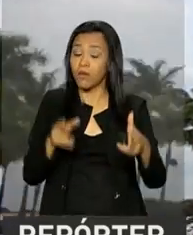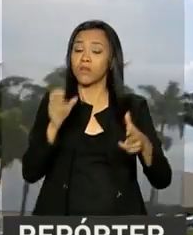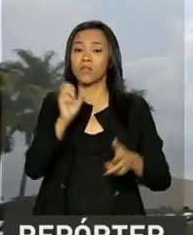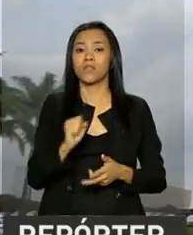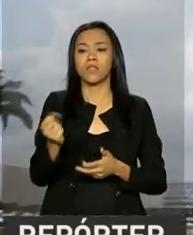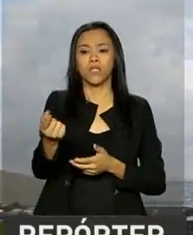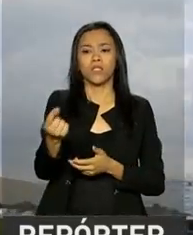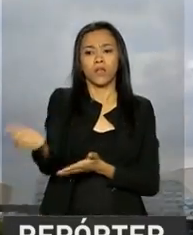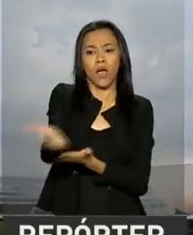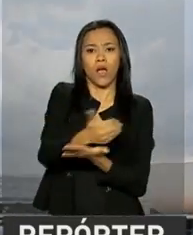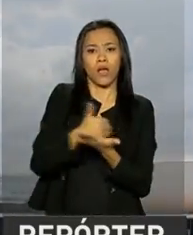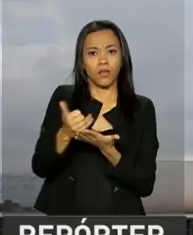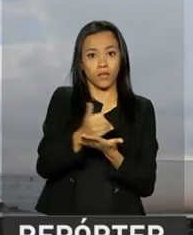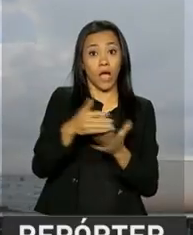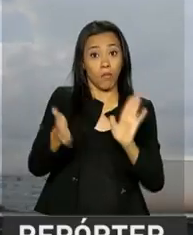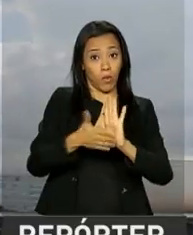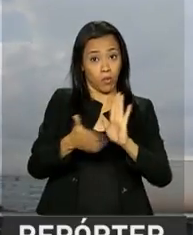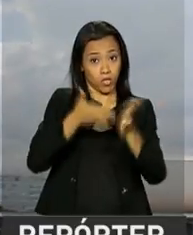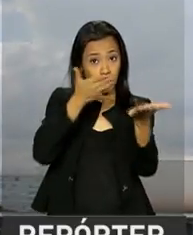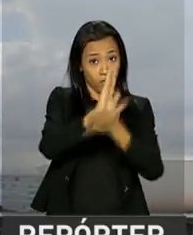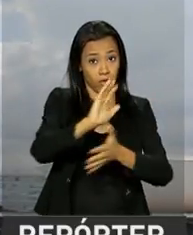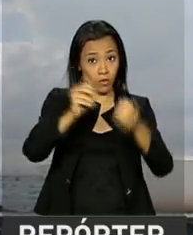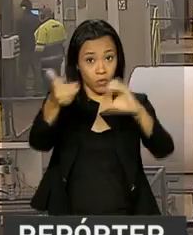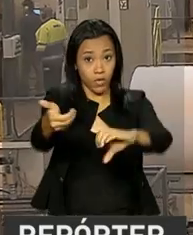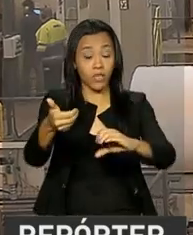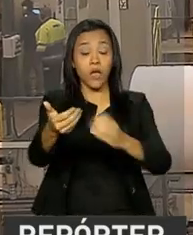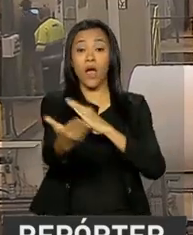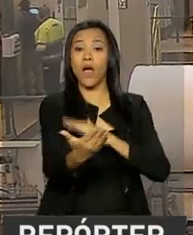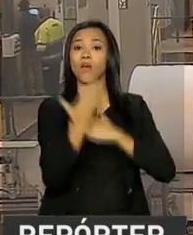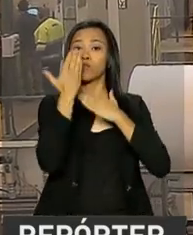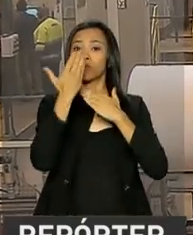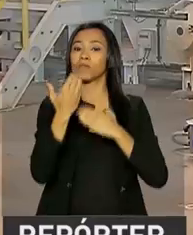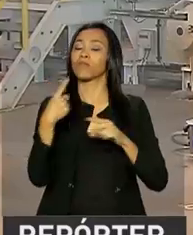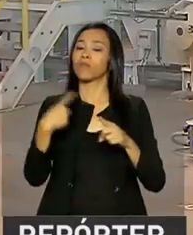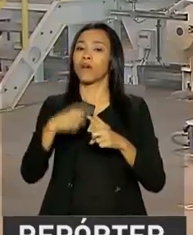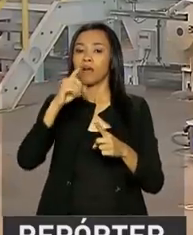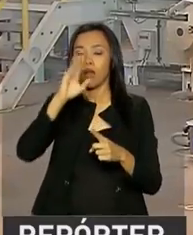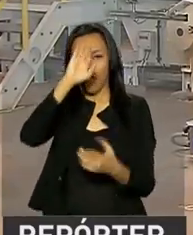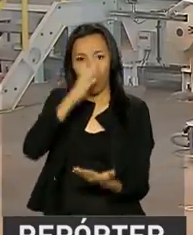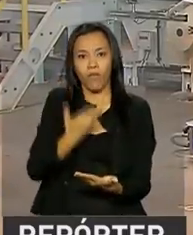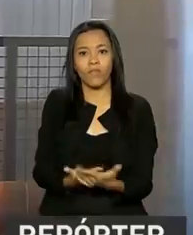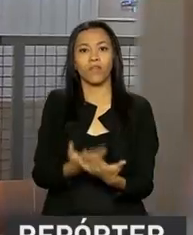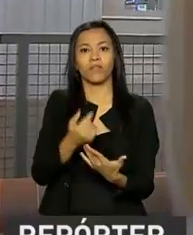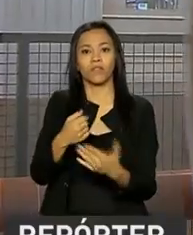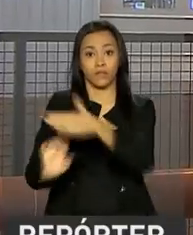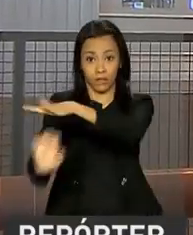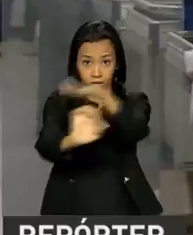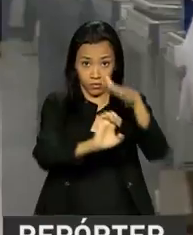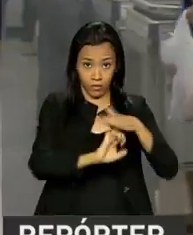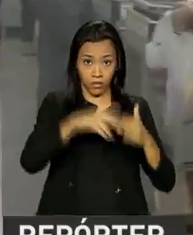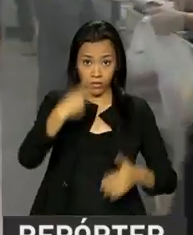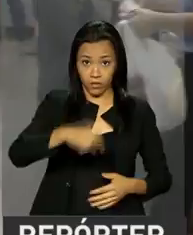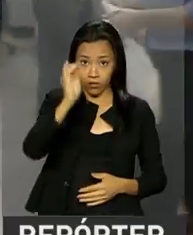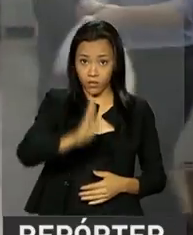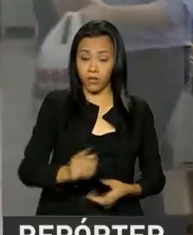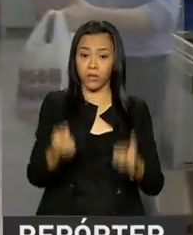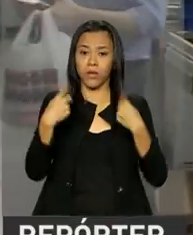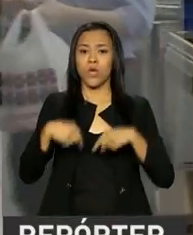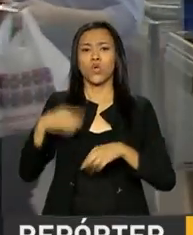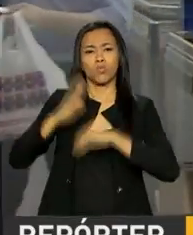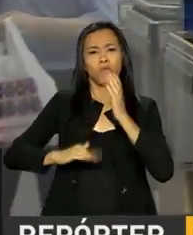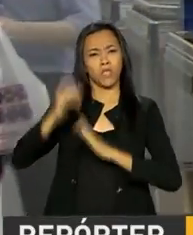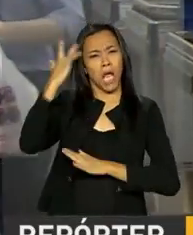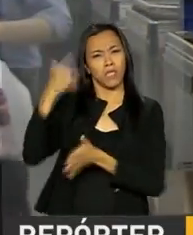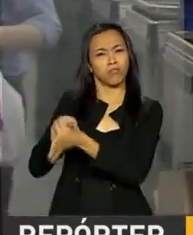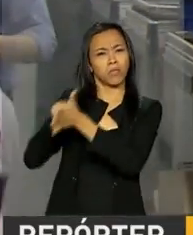a medida aprovada pelo congresso contribuiu para resgatar a confiança dos empresários os especialistas